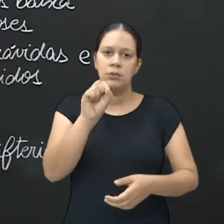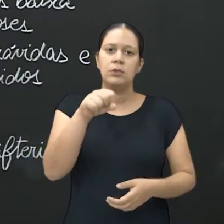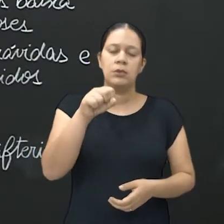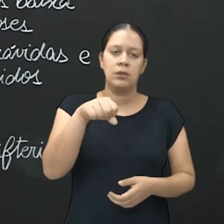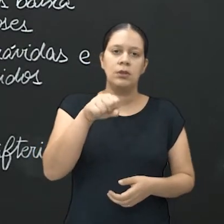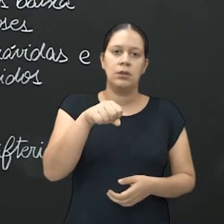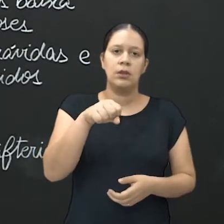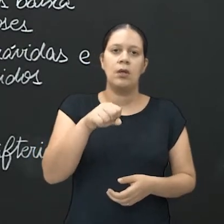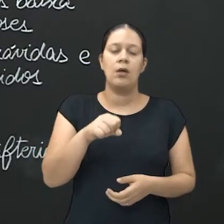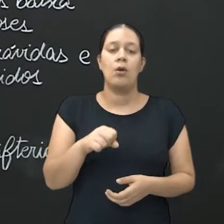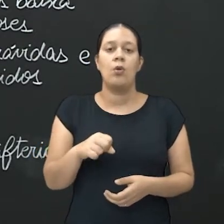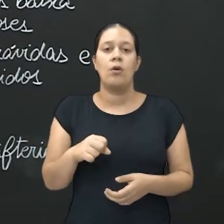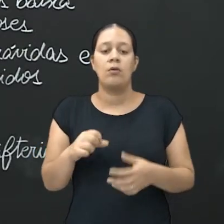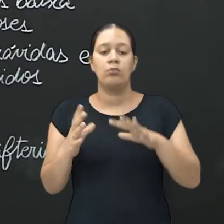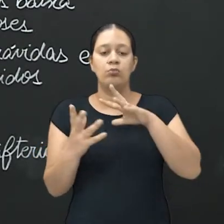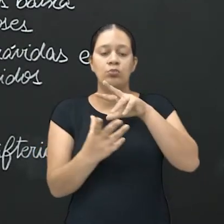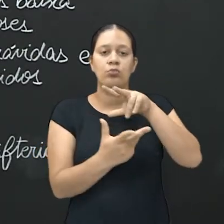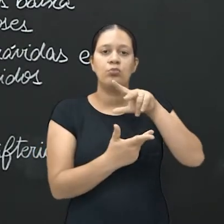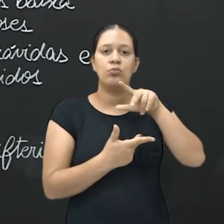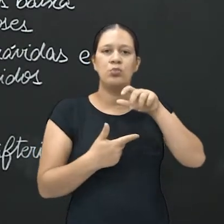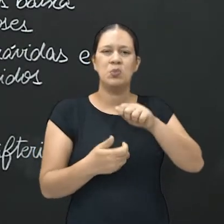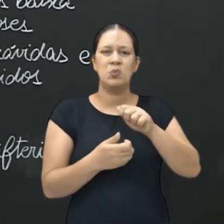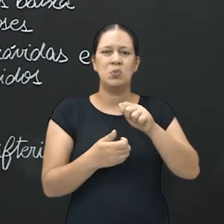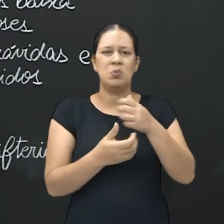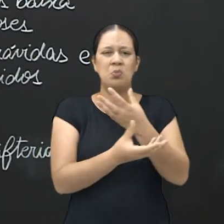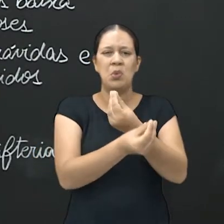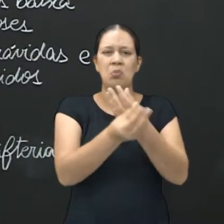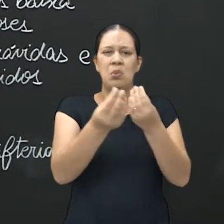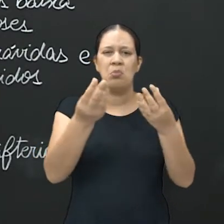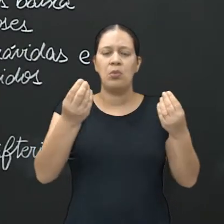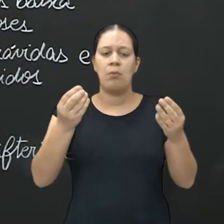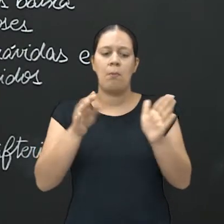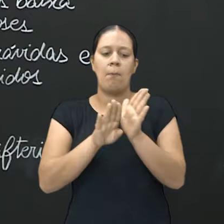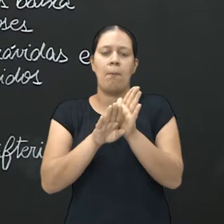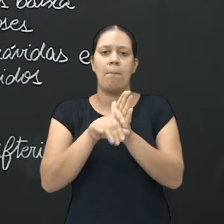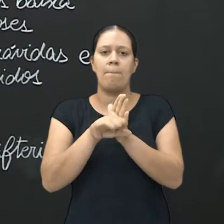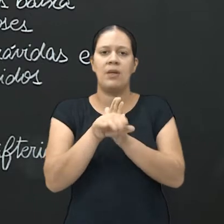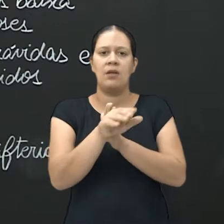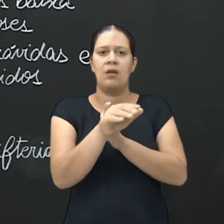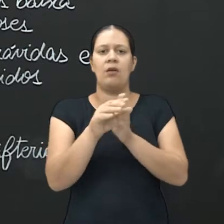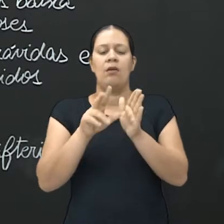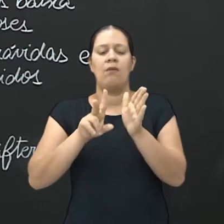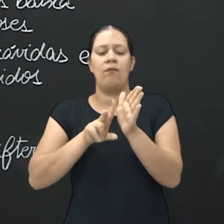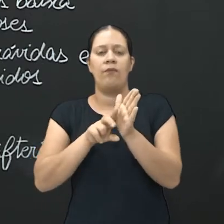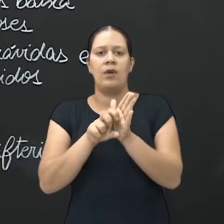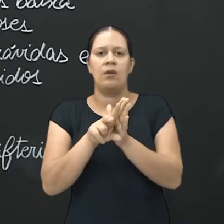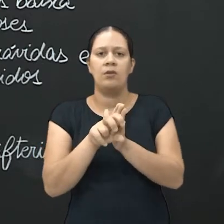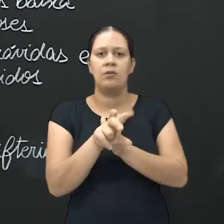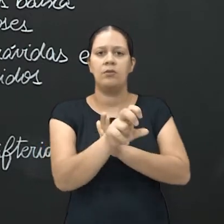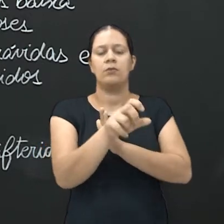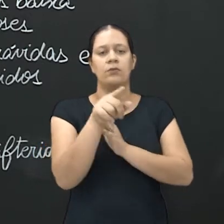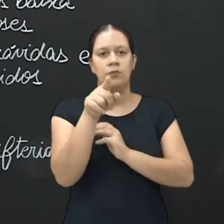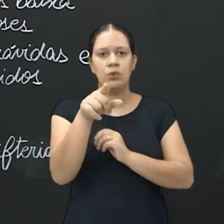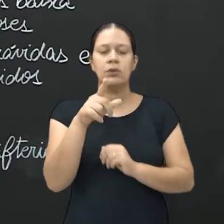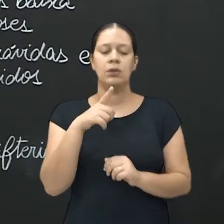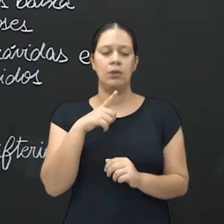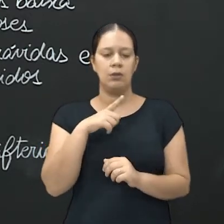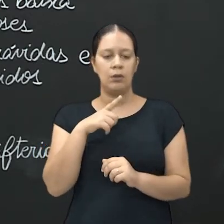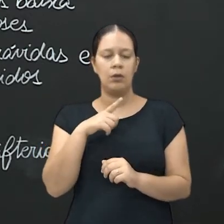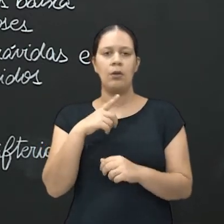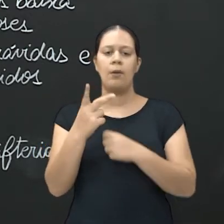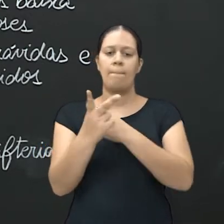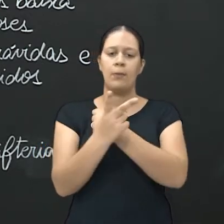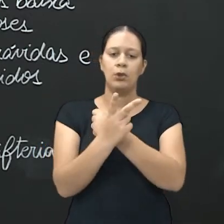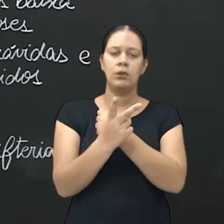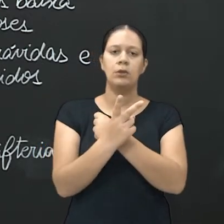sim. Acredite, o mundo está cheio de bactérias, cheio de vírus e você não vive doente por isso. Você tem barreiras naturais. Você tem a sua